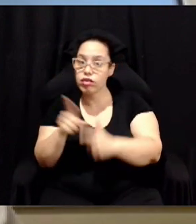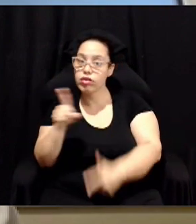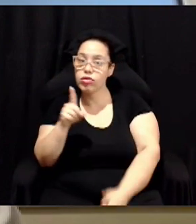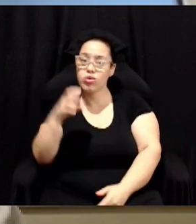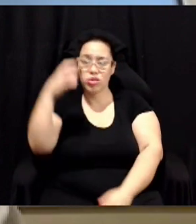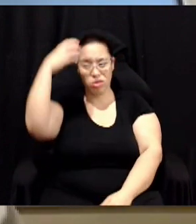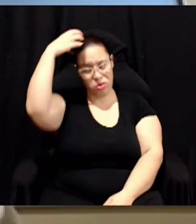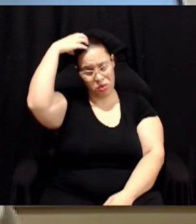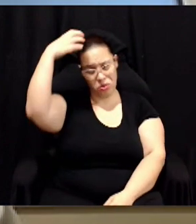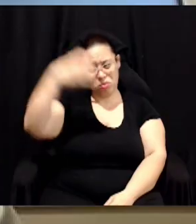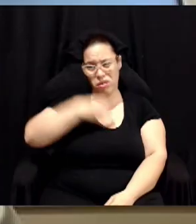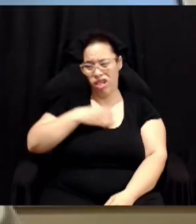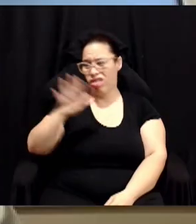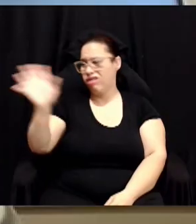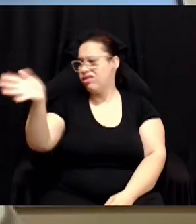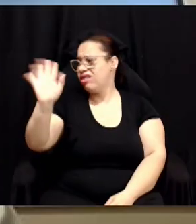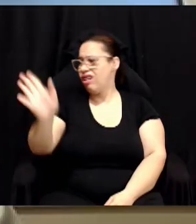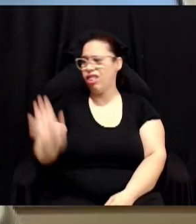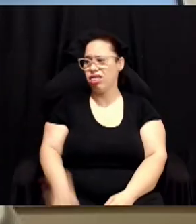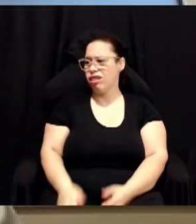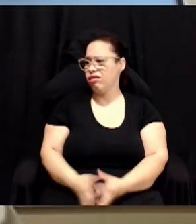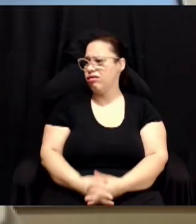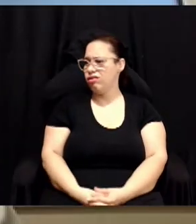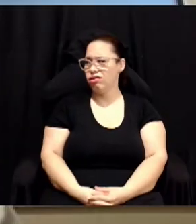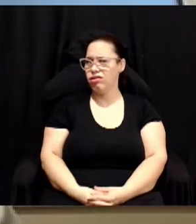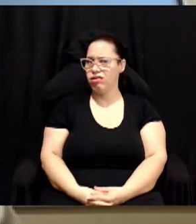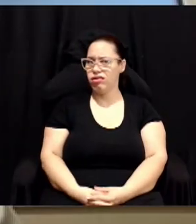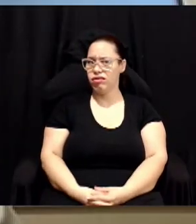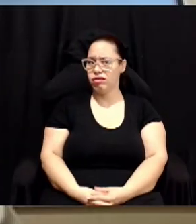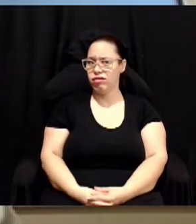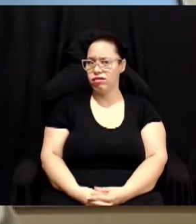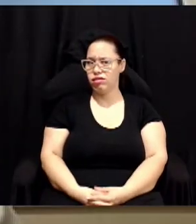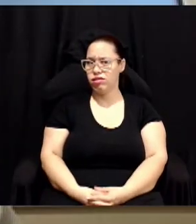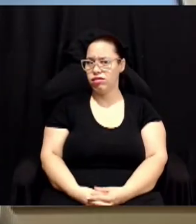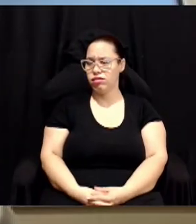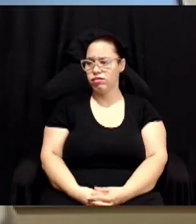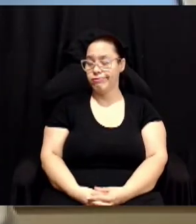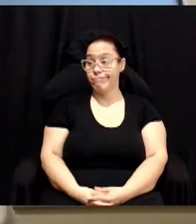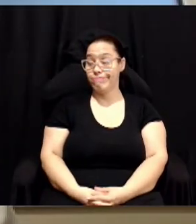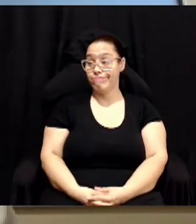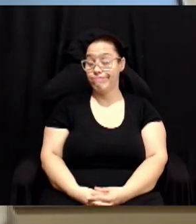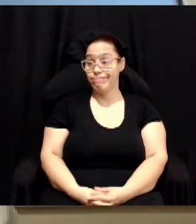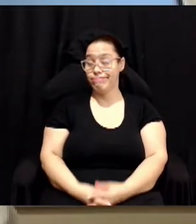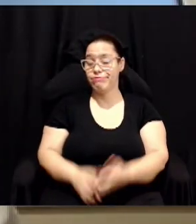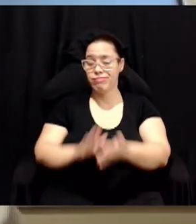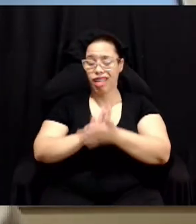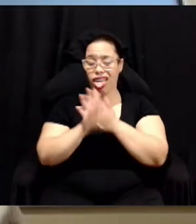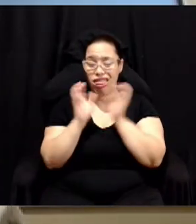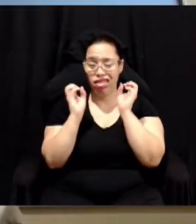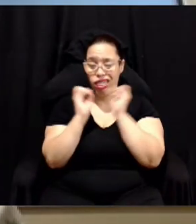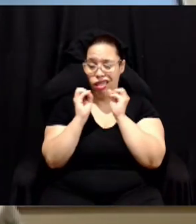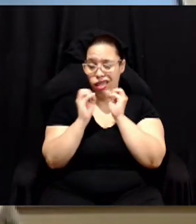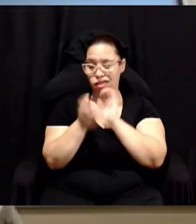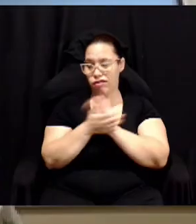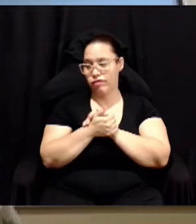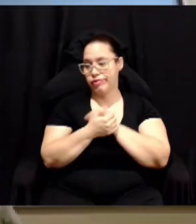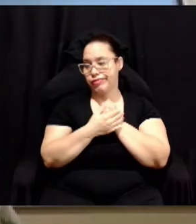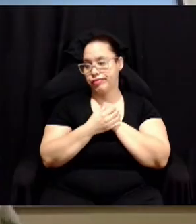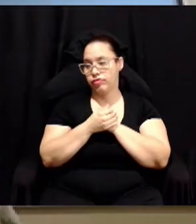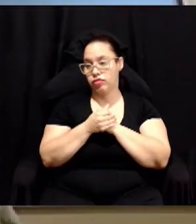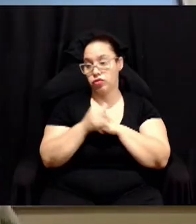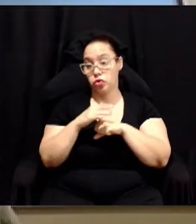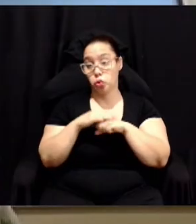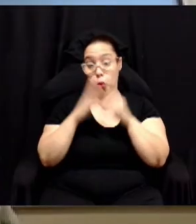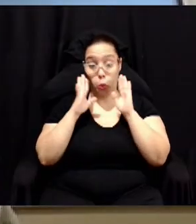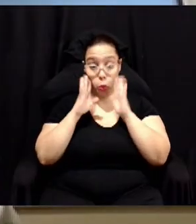nada. Então, assim, é uma doença que tem o aspecto visível, mas que